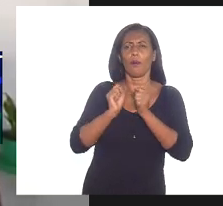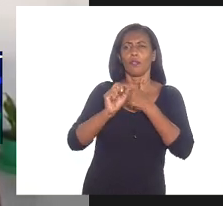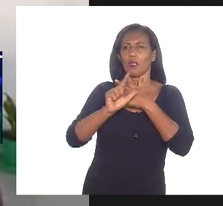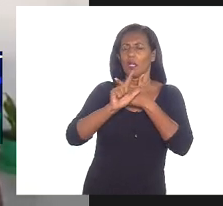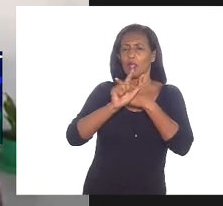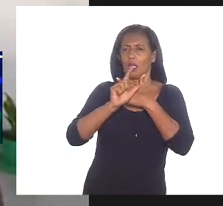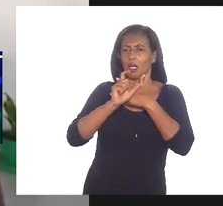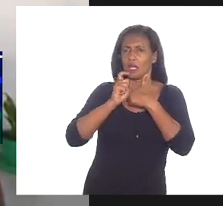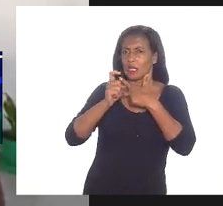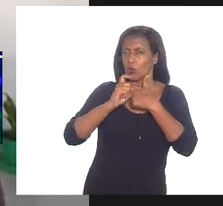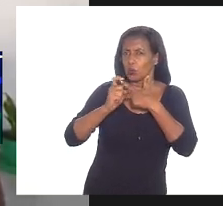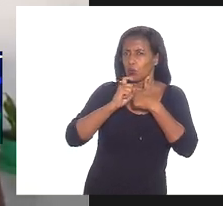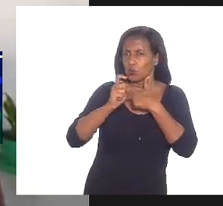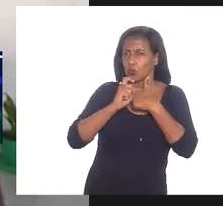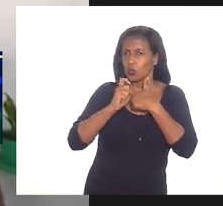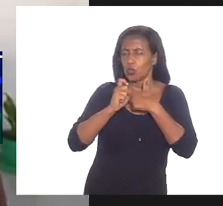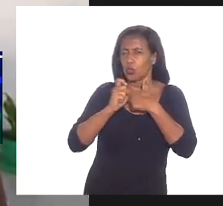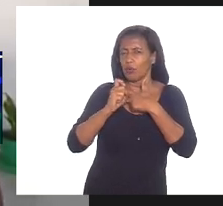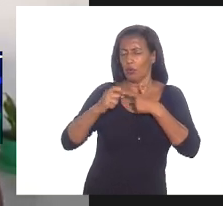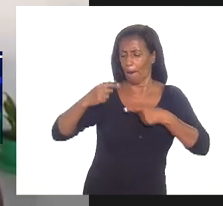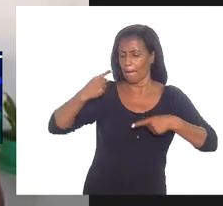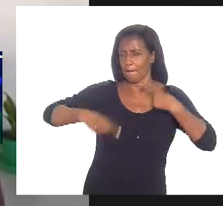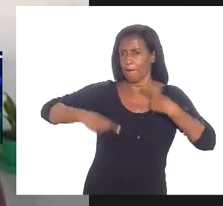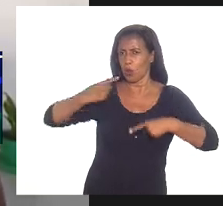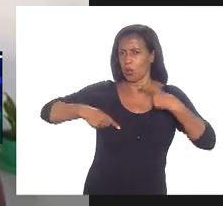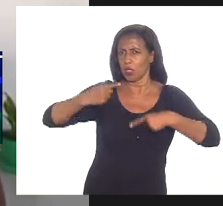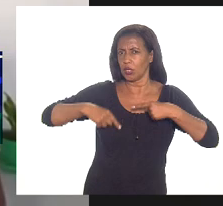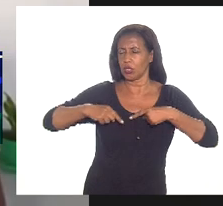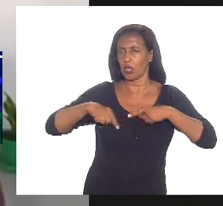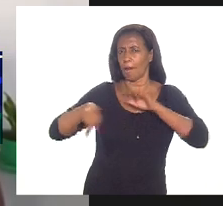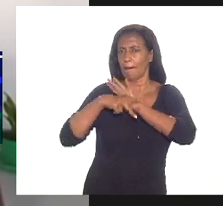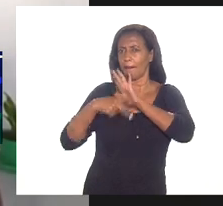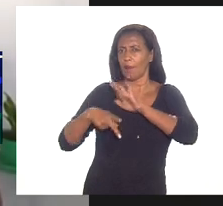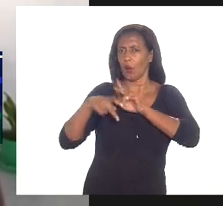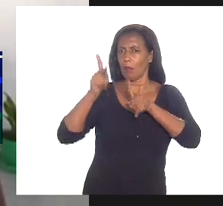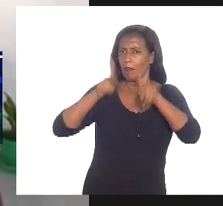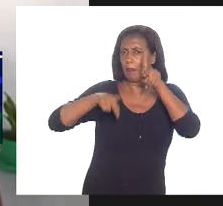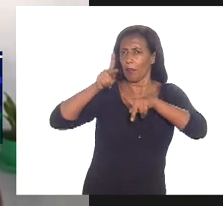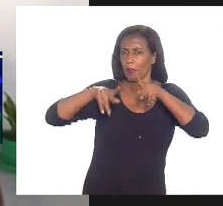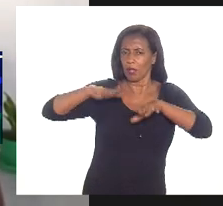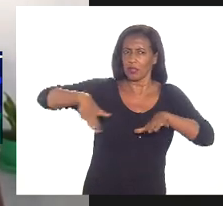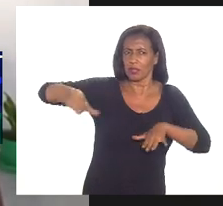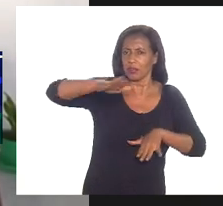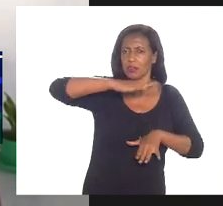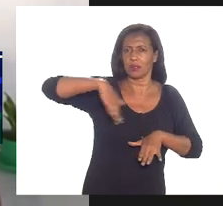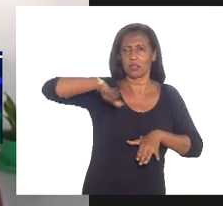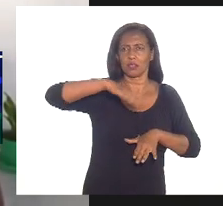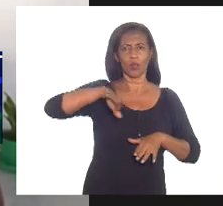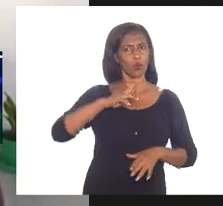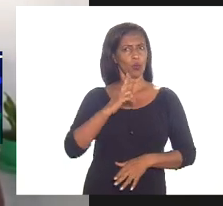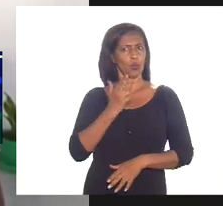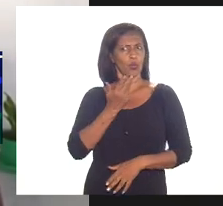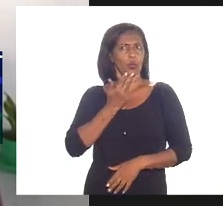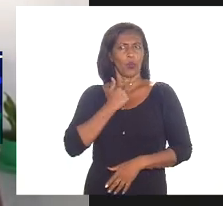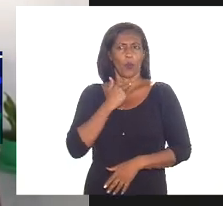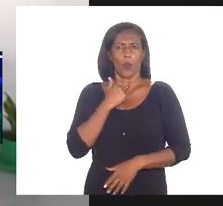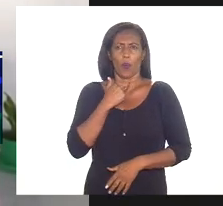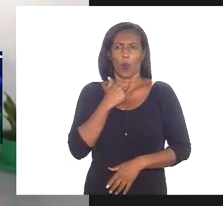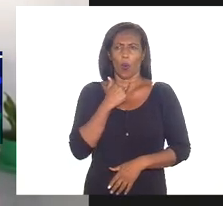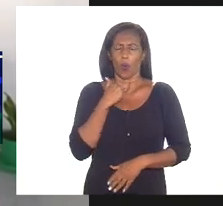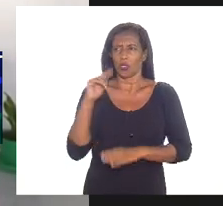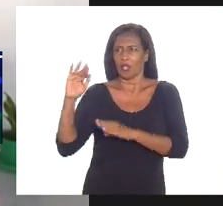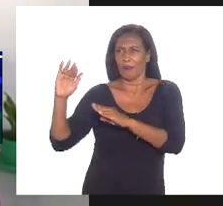públicas e para nossa população e não é razoável de ameaças de